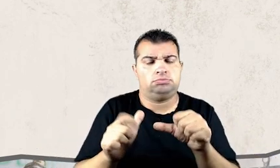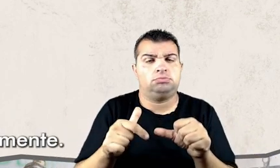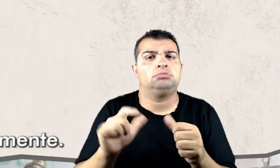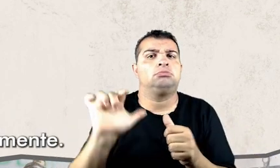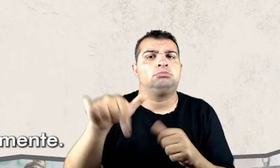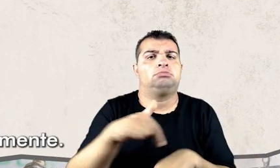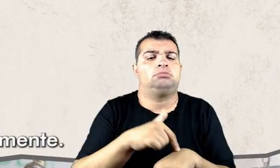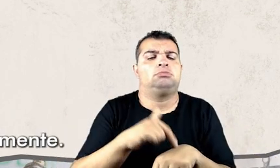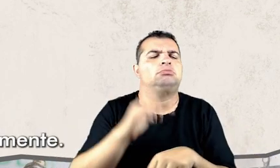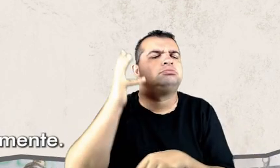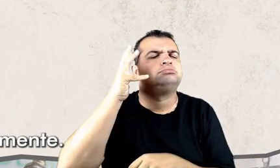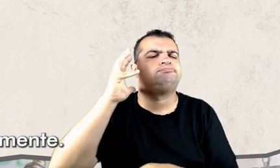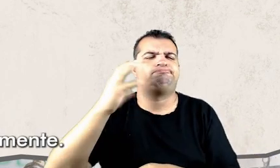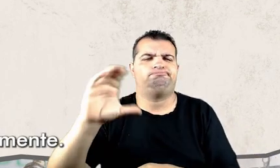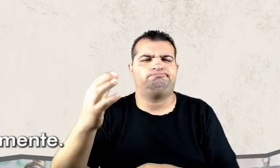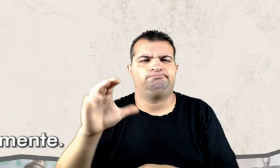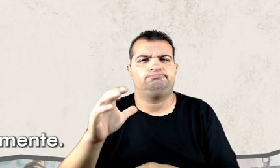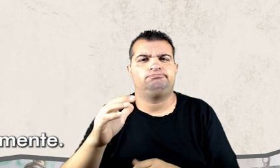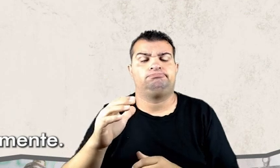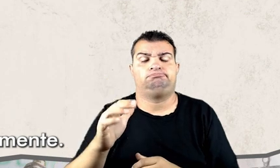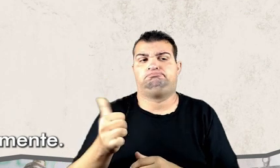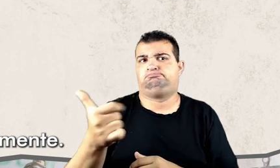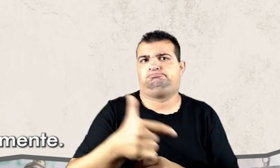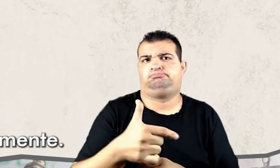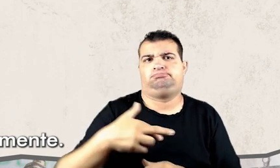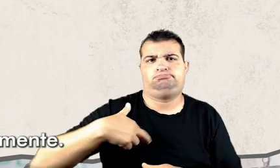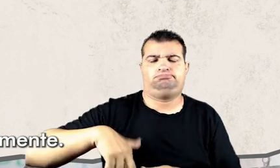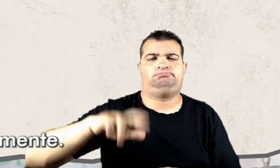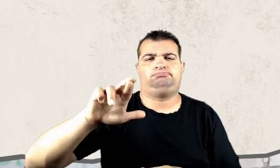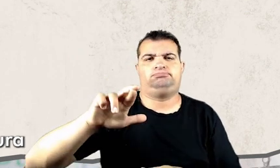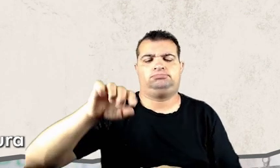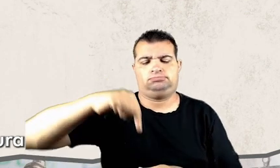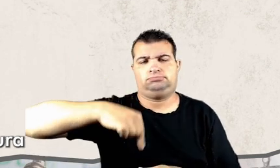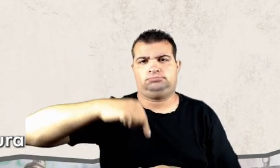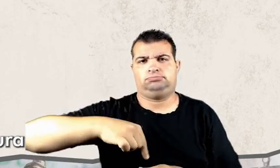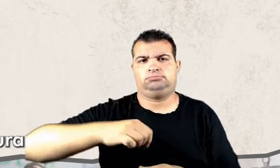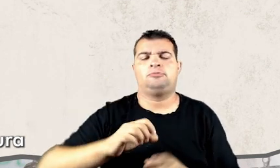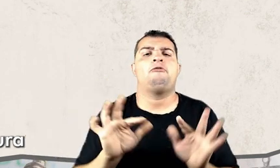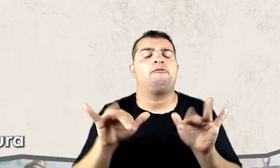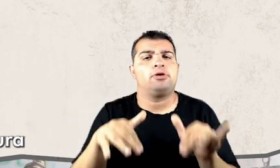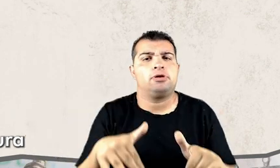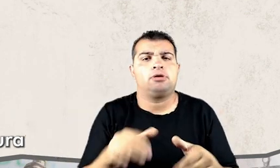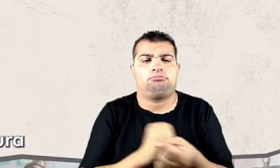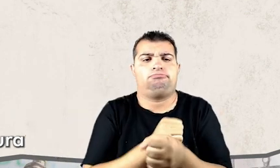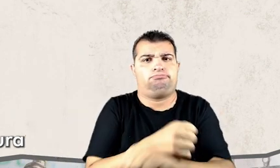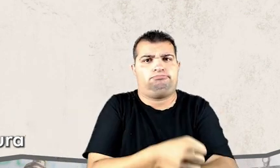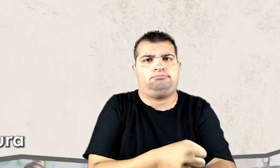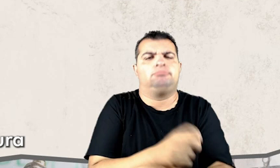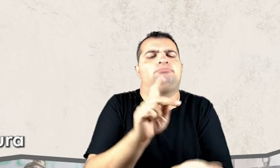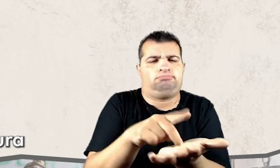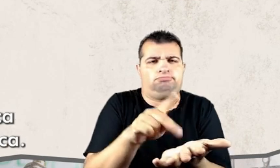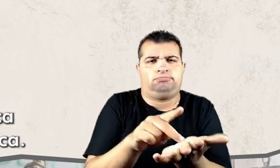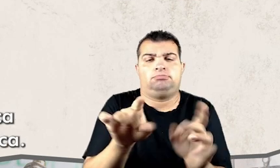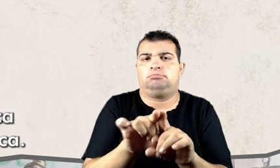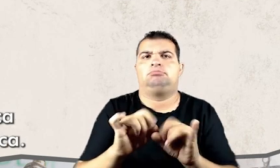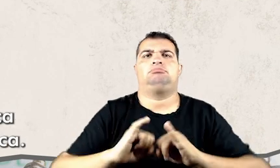período que o discurso científico ascende sobre o religioso, gradualmente. Por aqui, a abolição oficial da